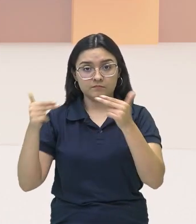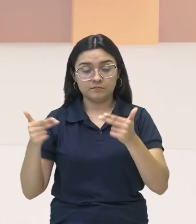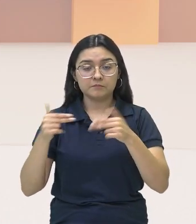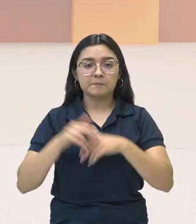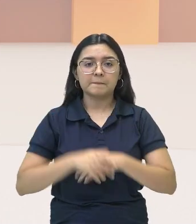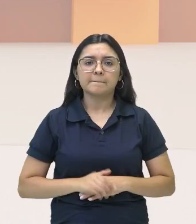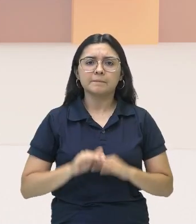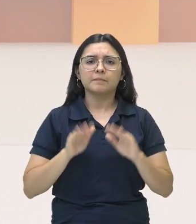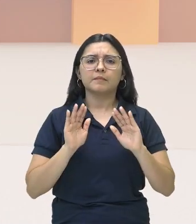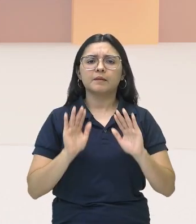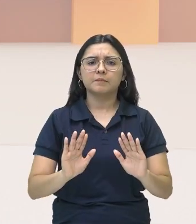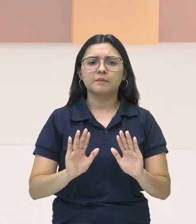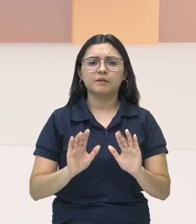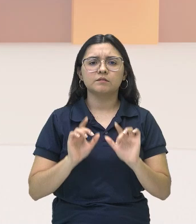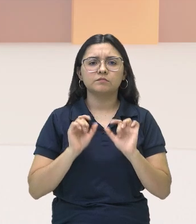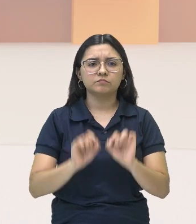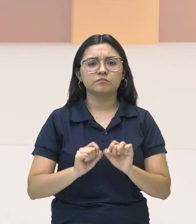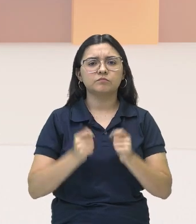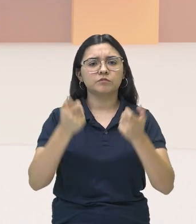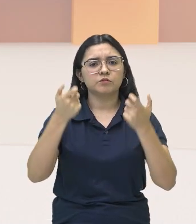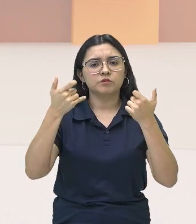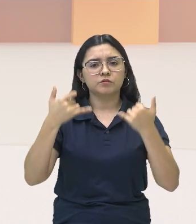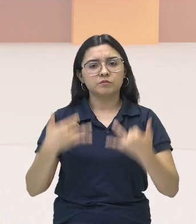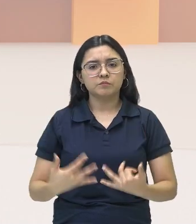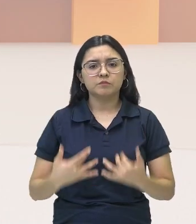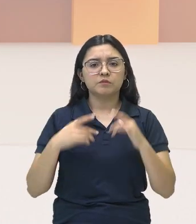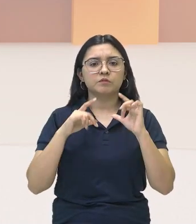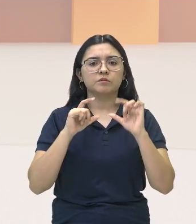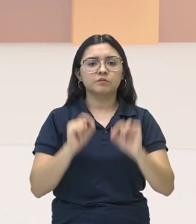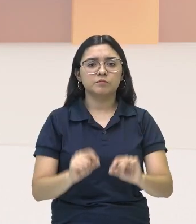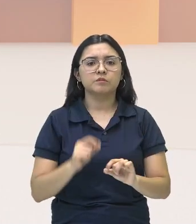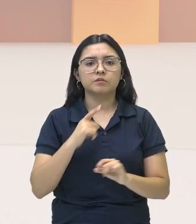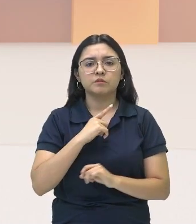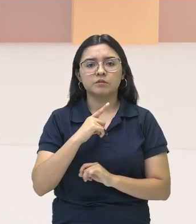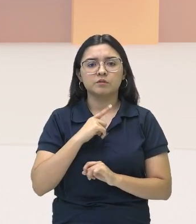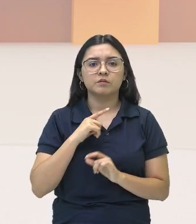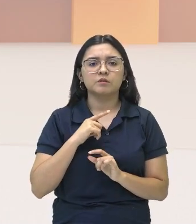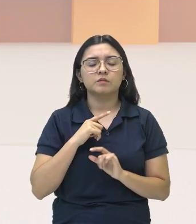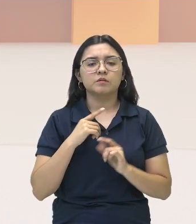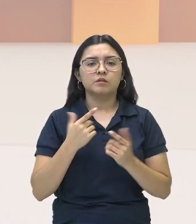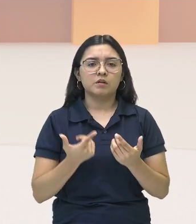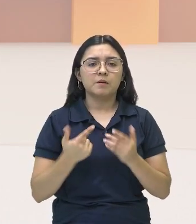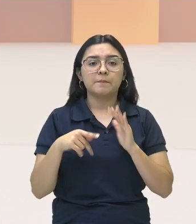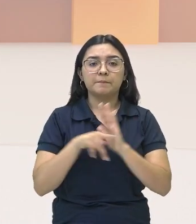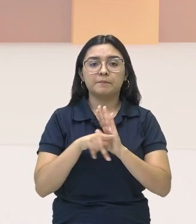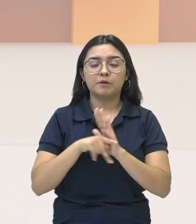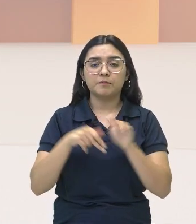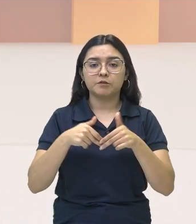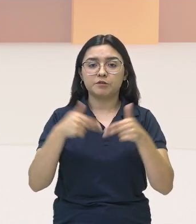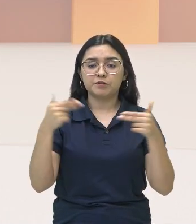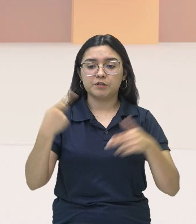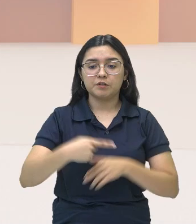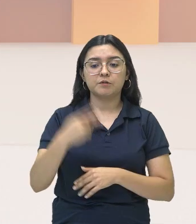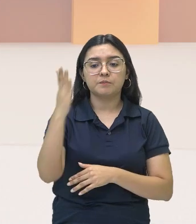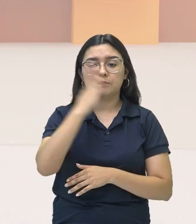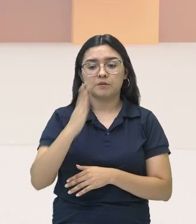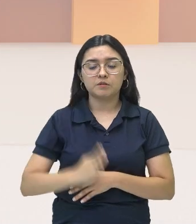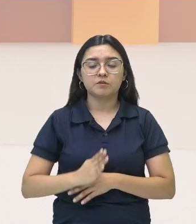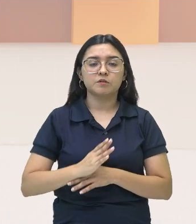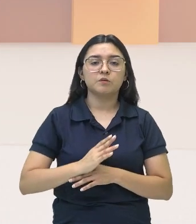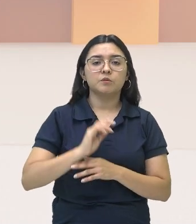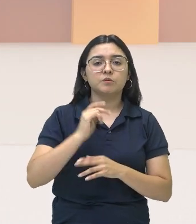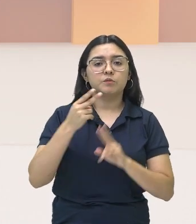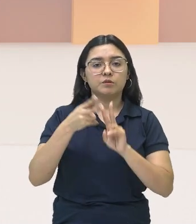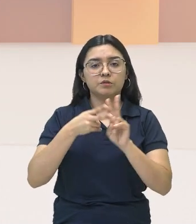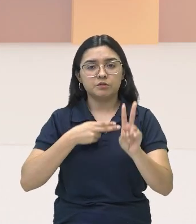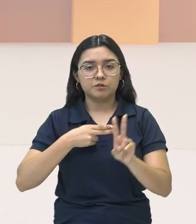aí, quando nós falamos de etnia, aqui no caso do Brasil, nós estamos falando do indígena, do negro, do